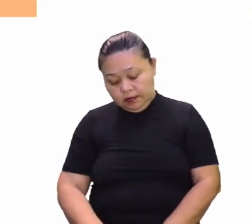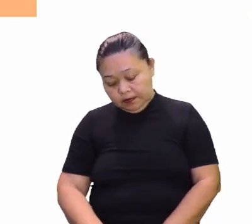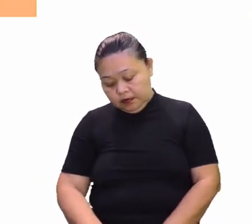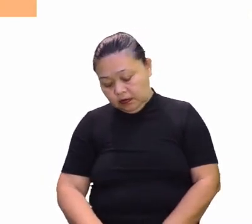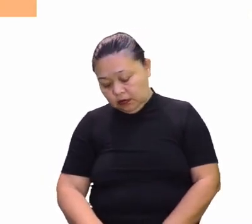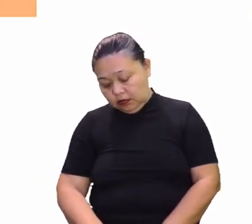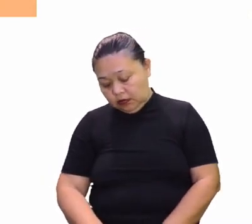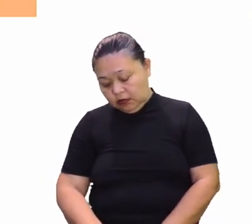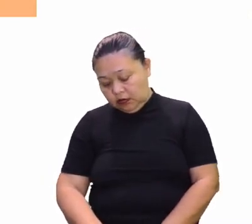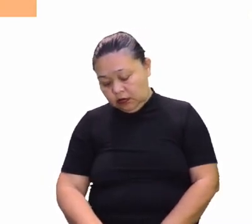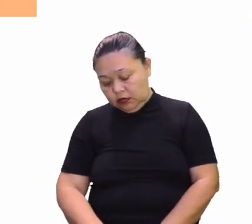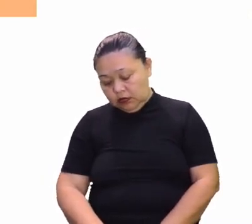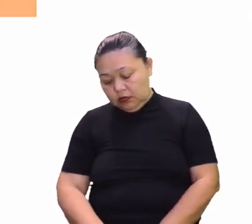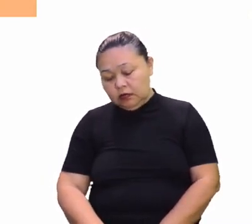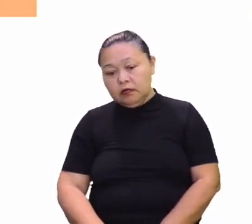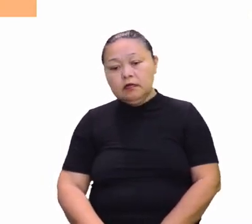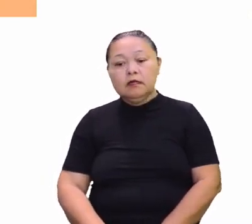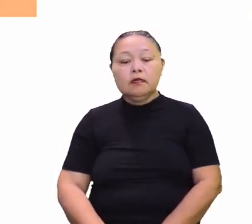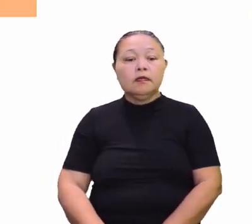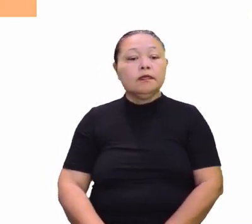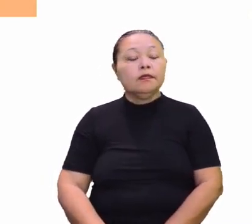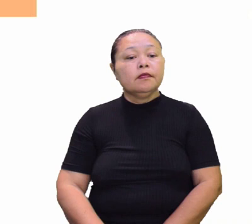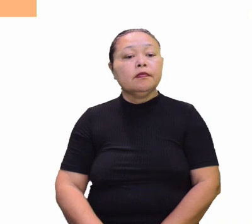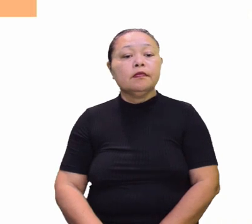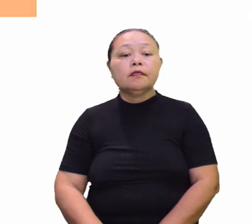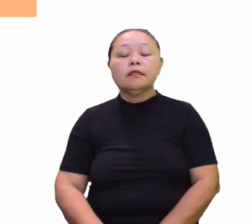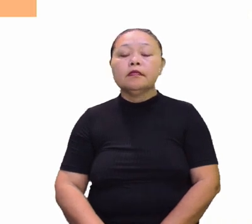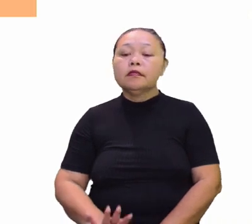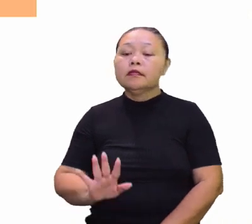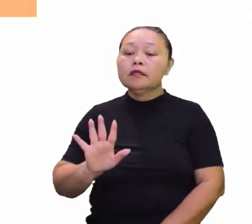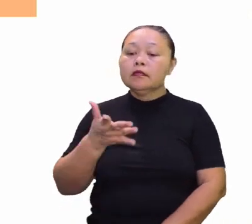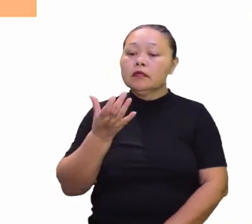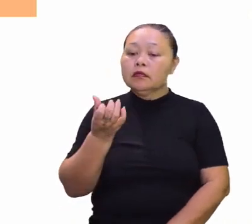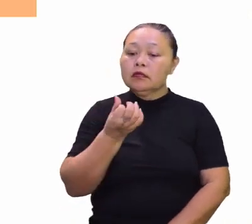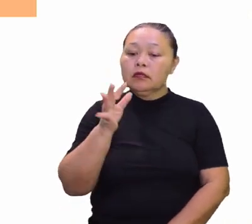Então, olha só, cerca de